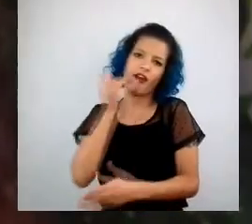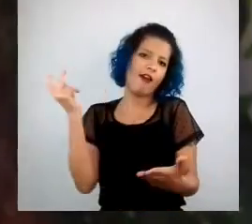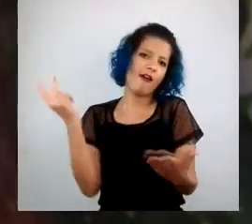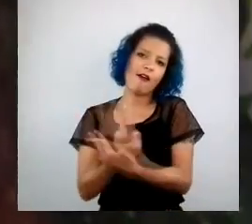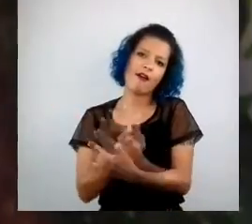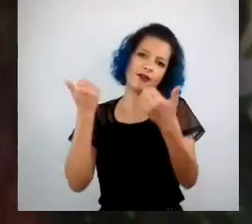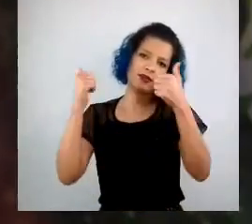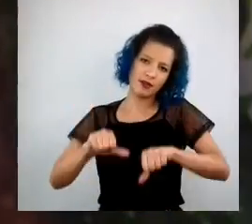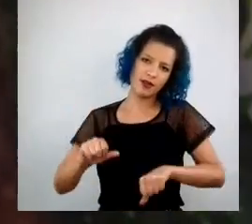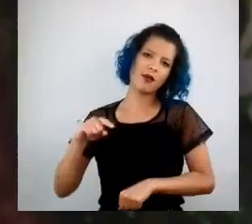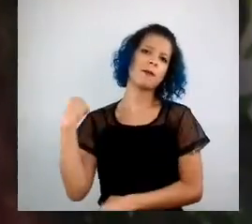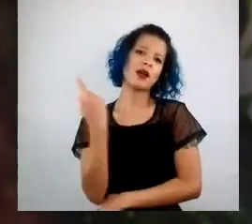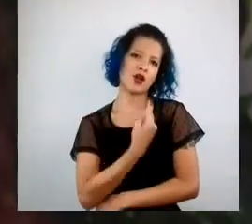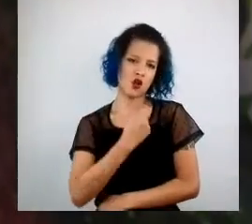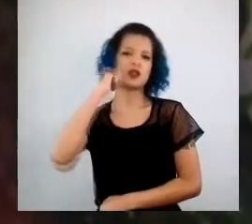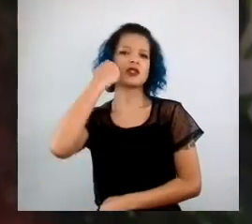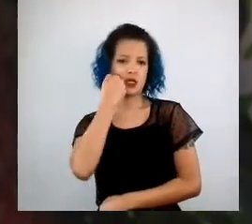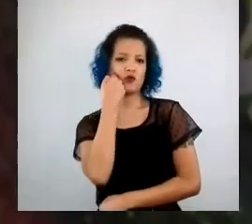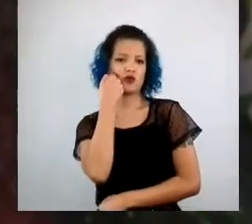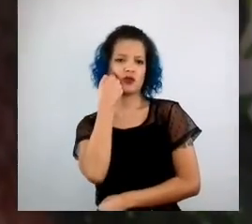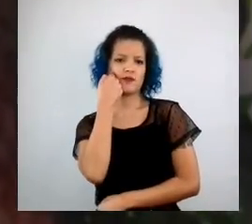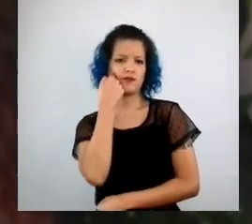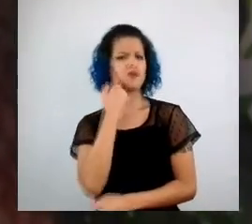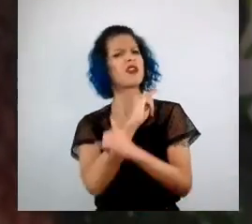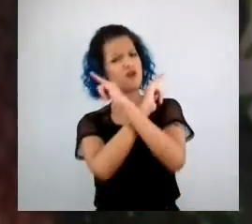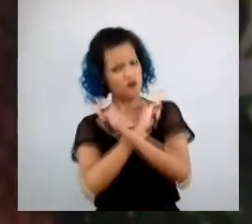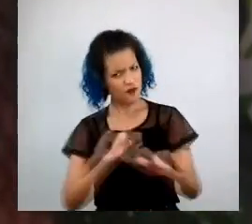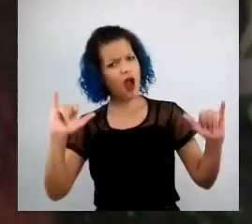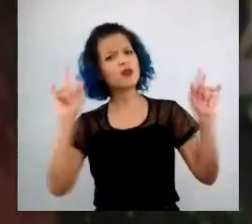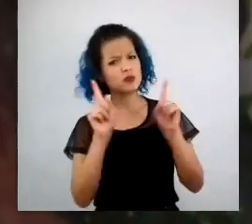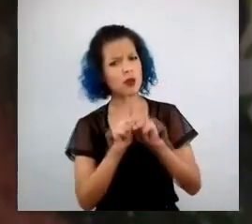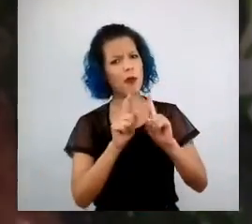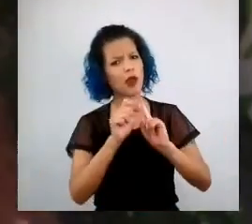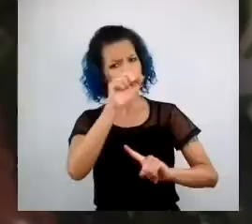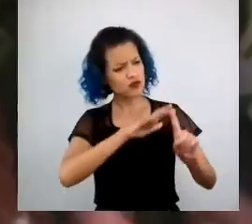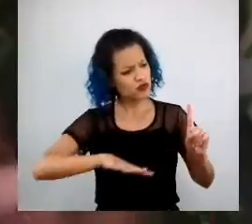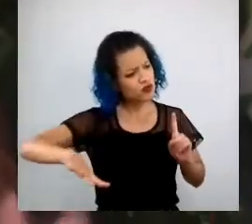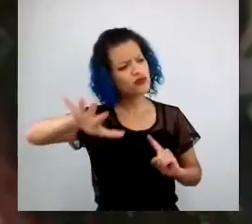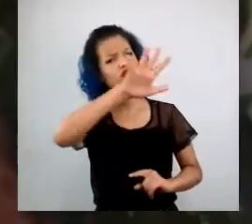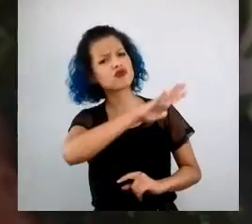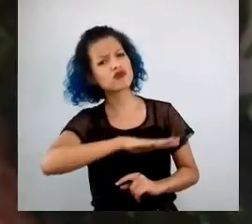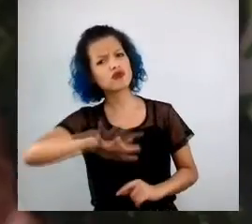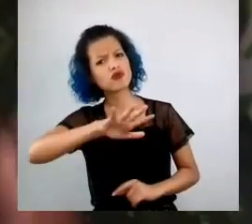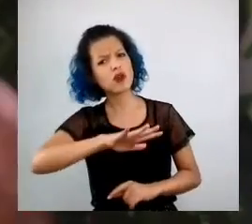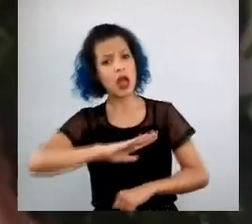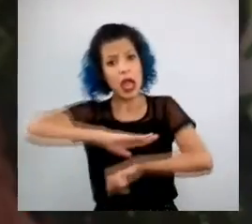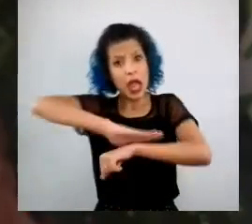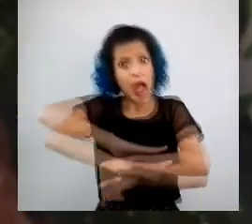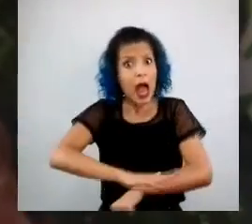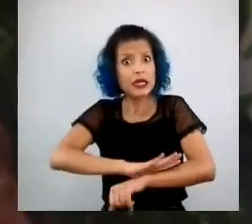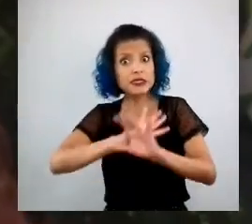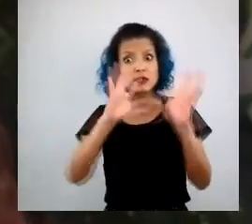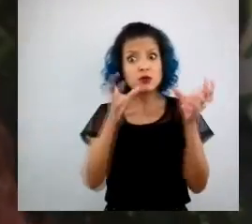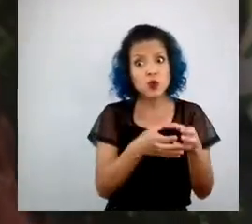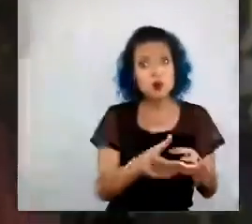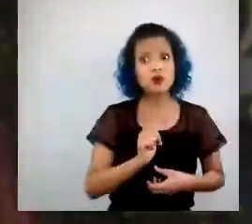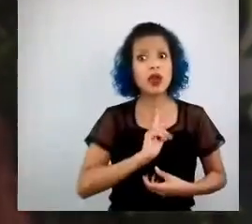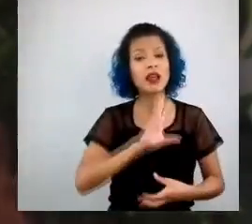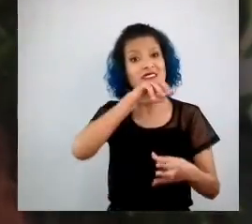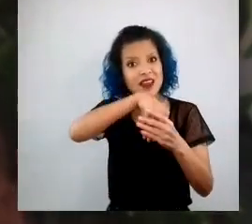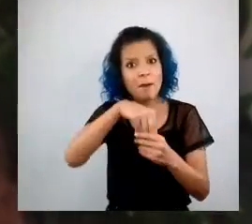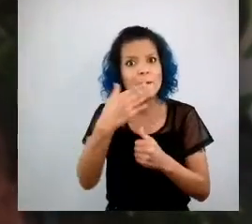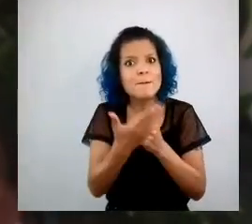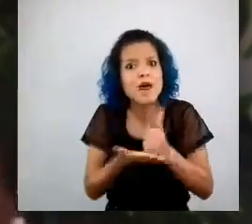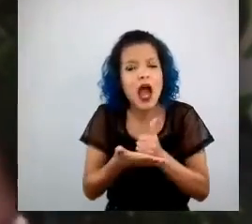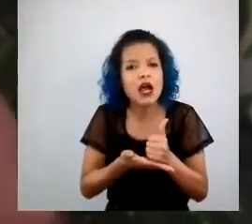falar, trágicos também para a sociedade como um todo. Né? Porque esse racismo coletivo, institucionalizado, é